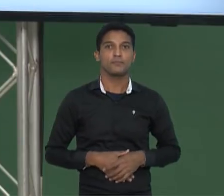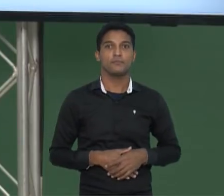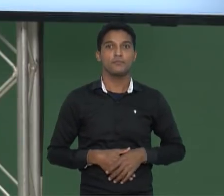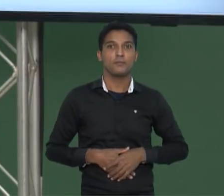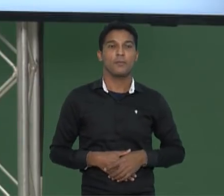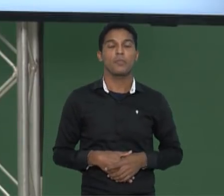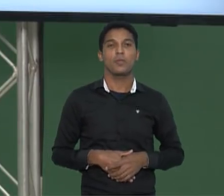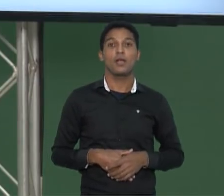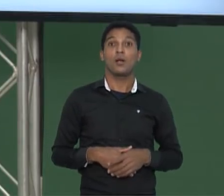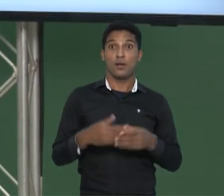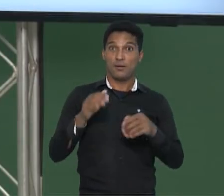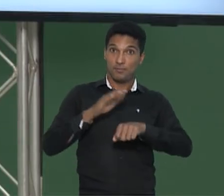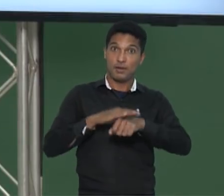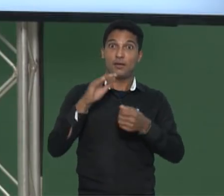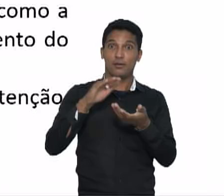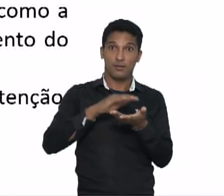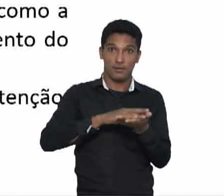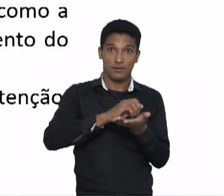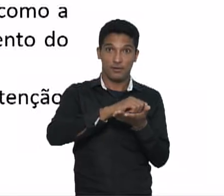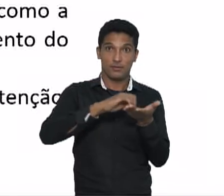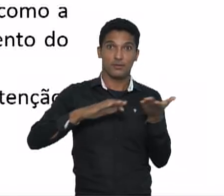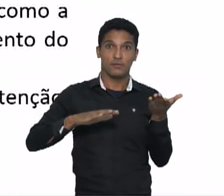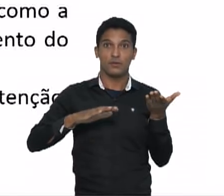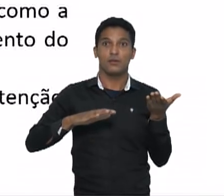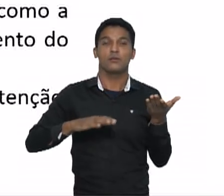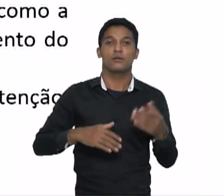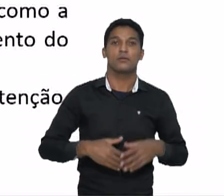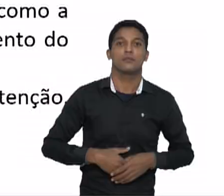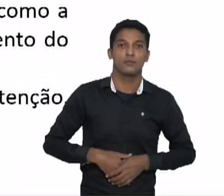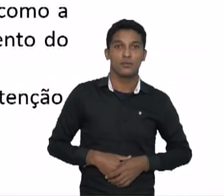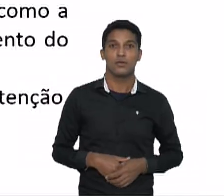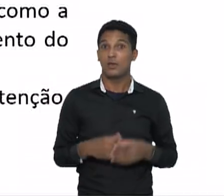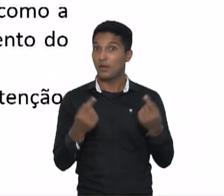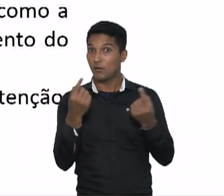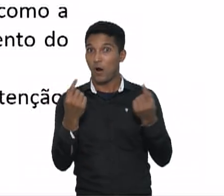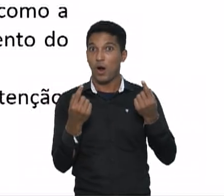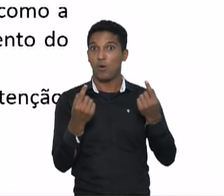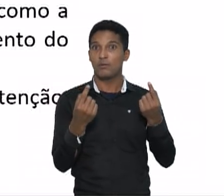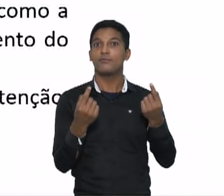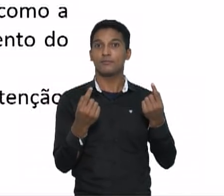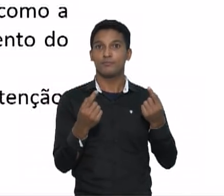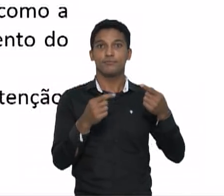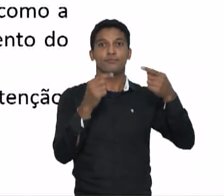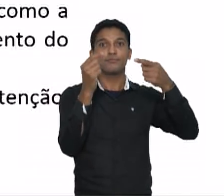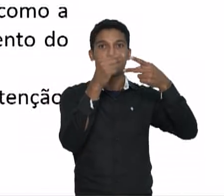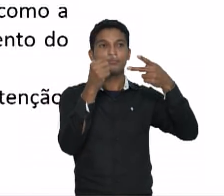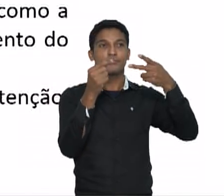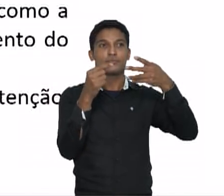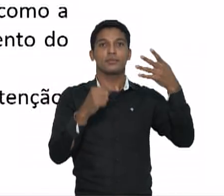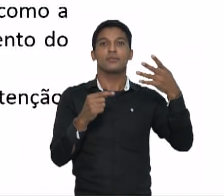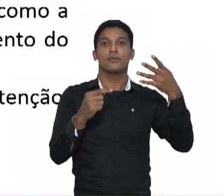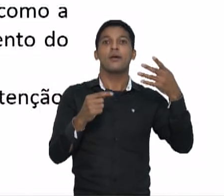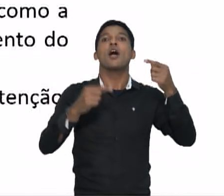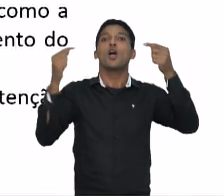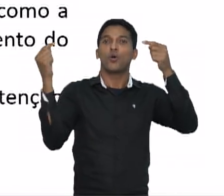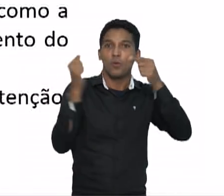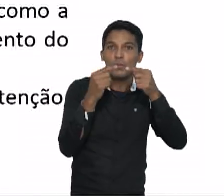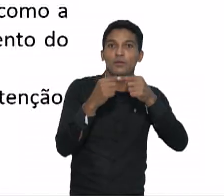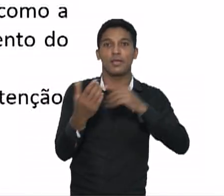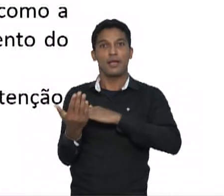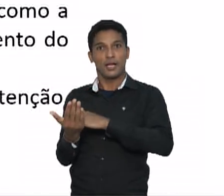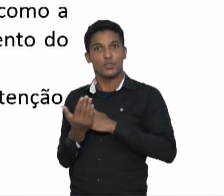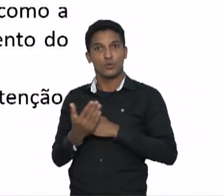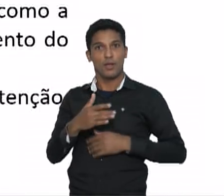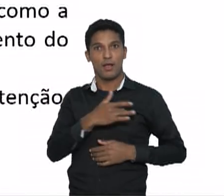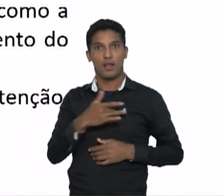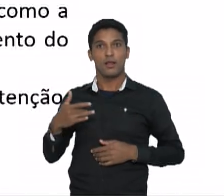Mais uma atividade nossa. Qual das afirmações melhor traduz os benefícios da prática